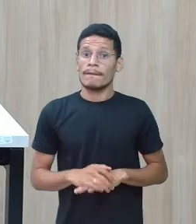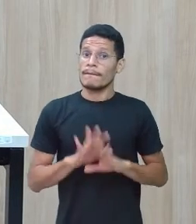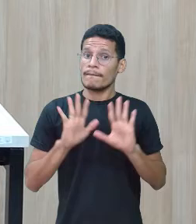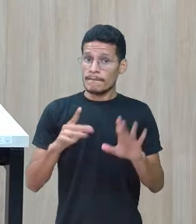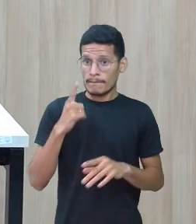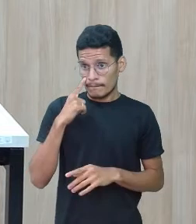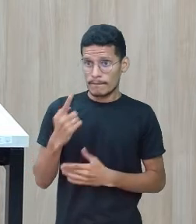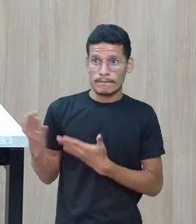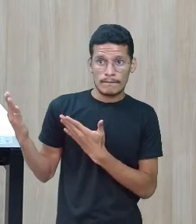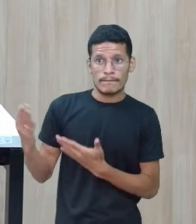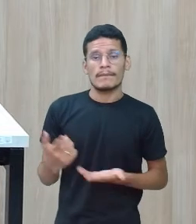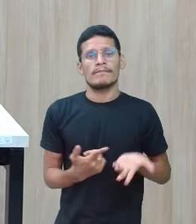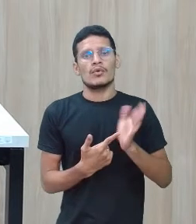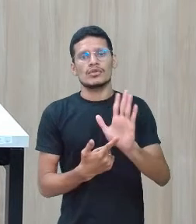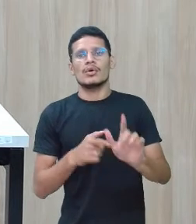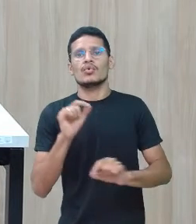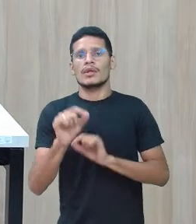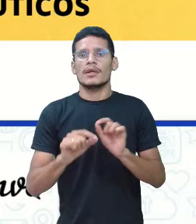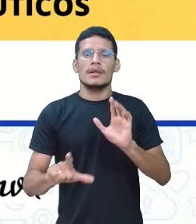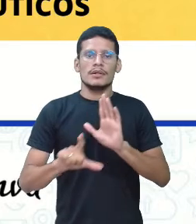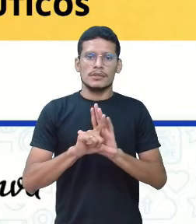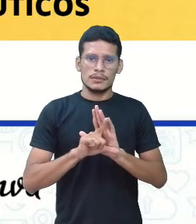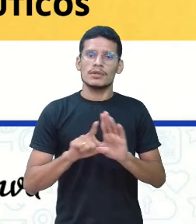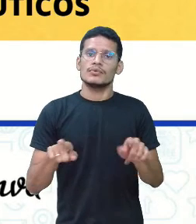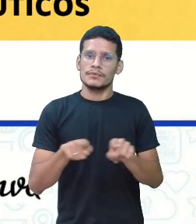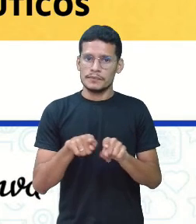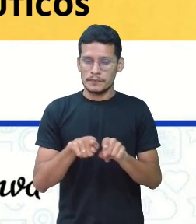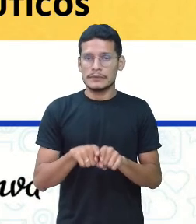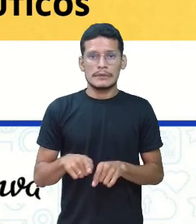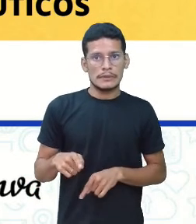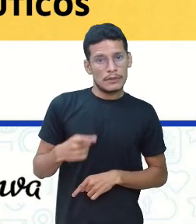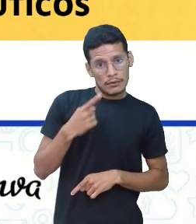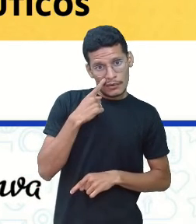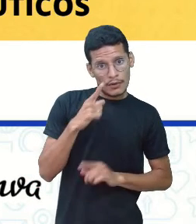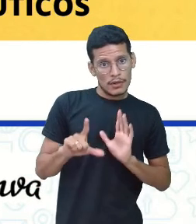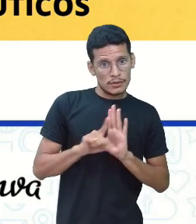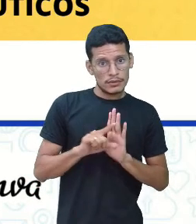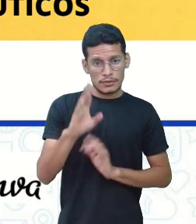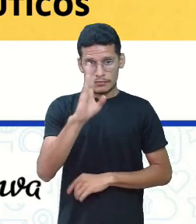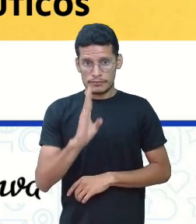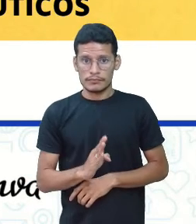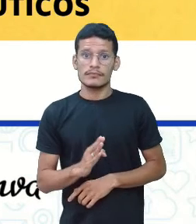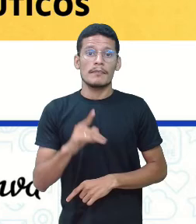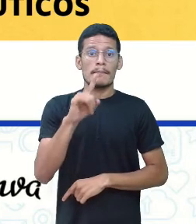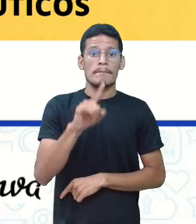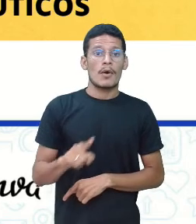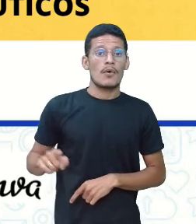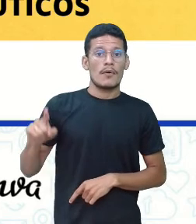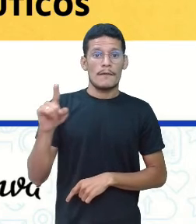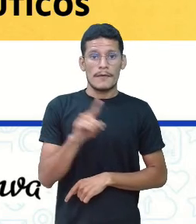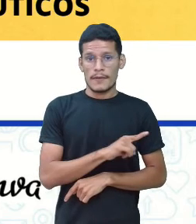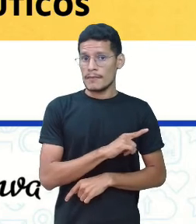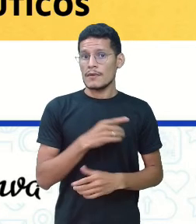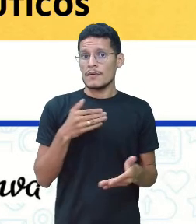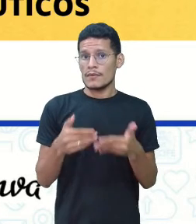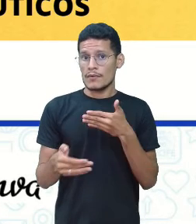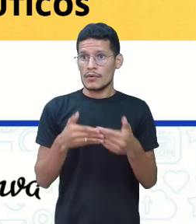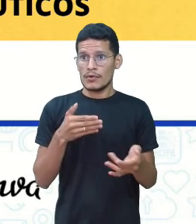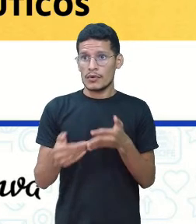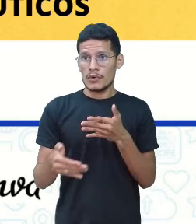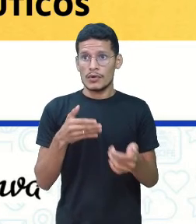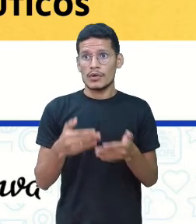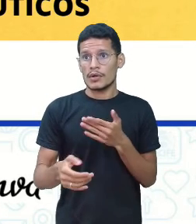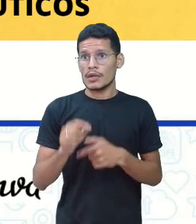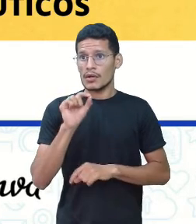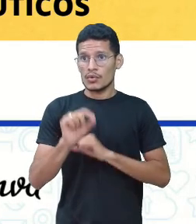Então, aqui eu trago para vocês também sobre ainda a legislação. A legislação brasileira proíbe qualquer intervenção